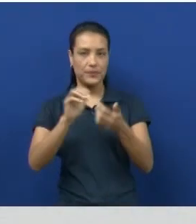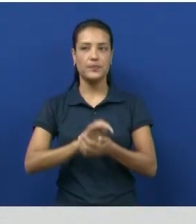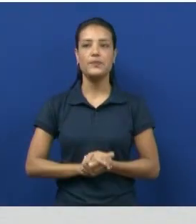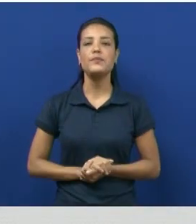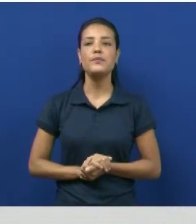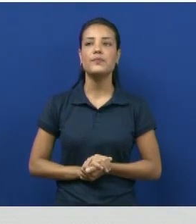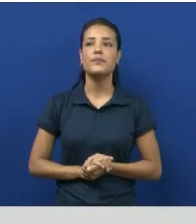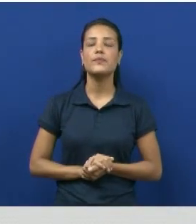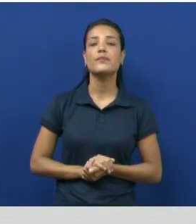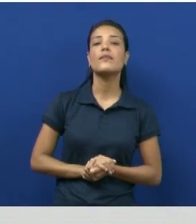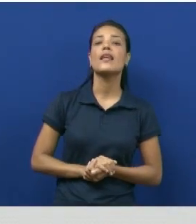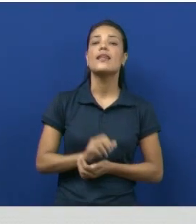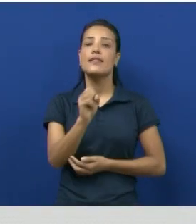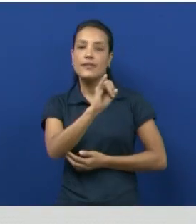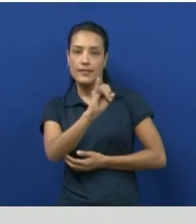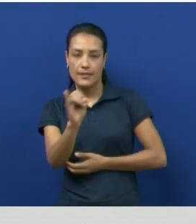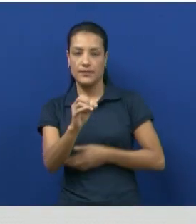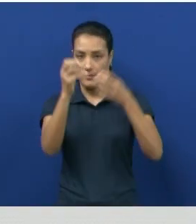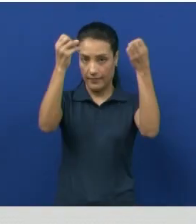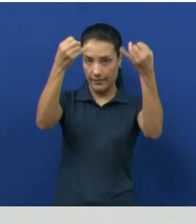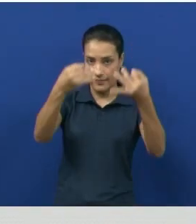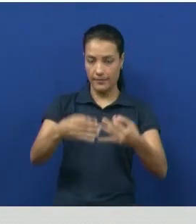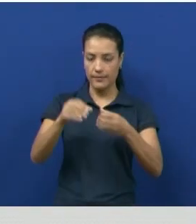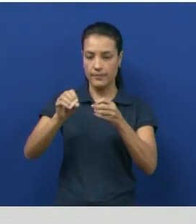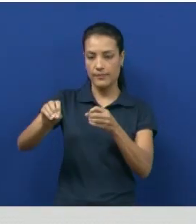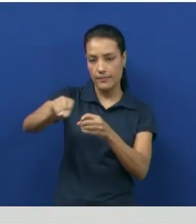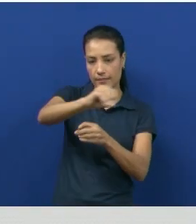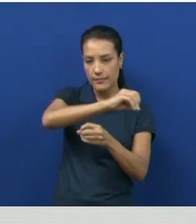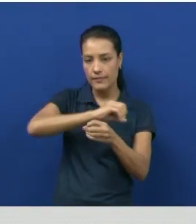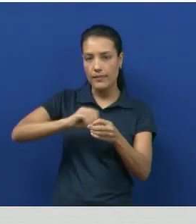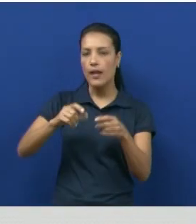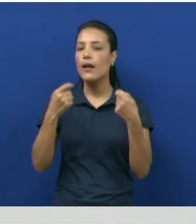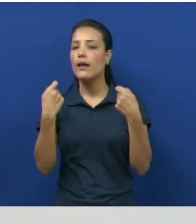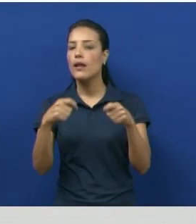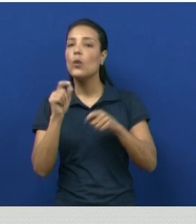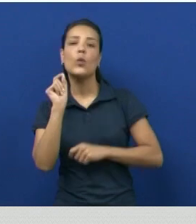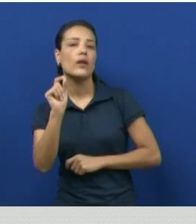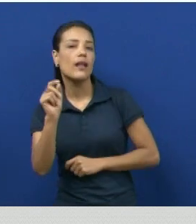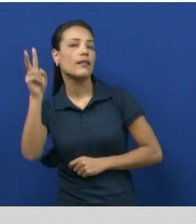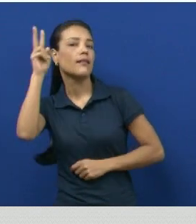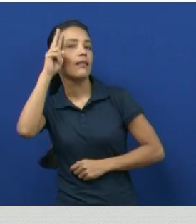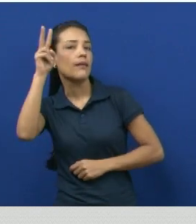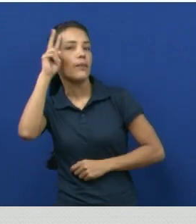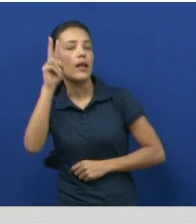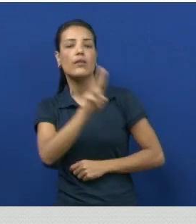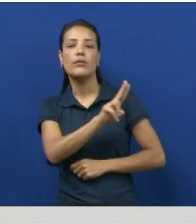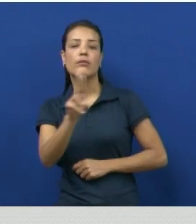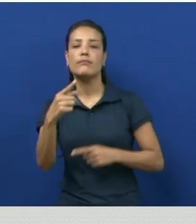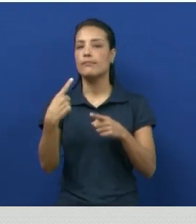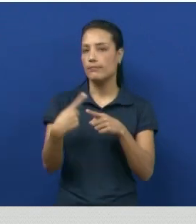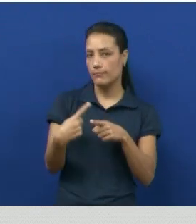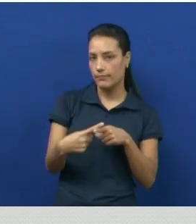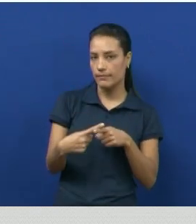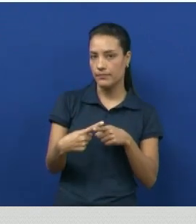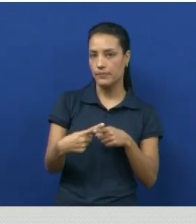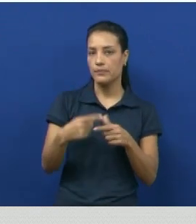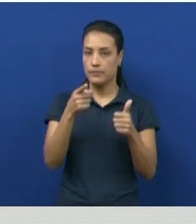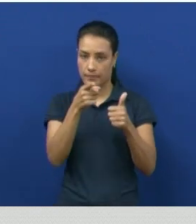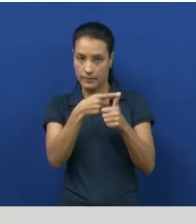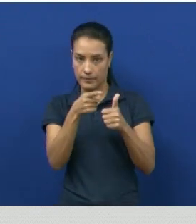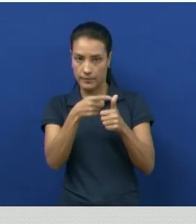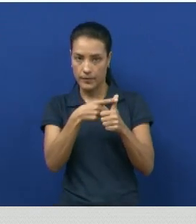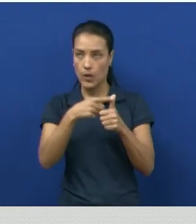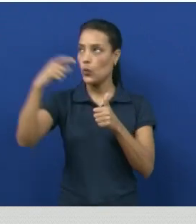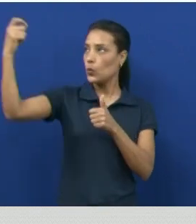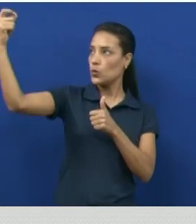Então, quando a gente fala do Sistema Solar, a gente tem que lembrar que esse sistema ele recebe esse nome porque, primeiro, ele vai ter o Sol